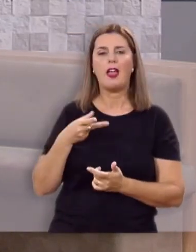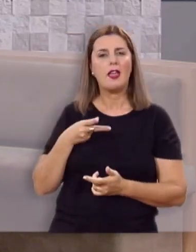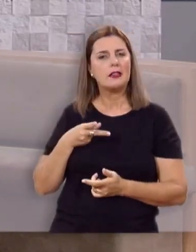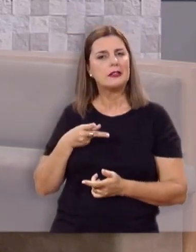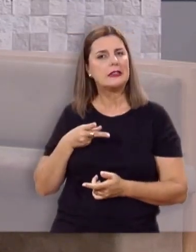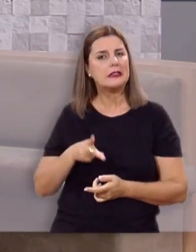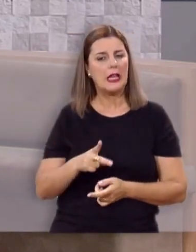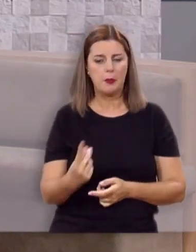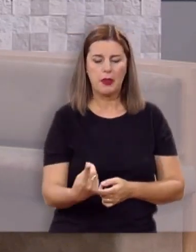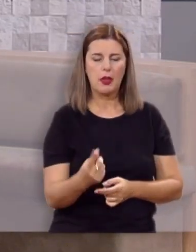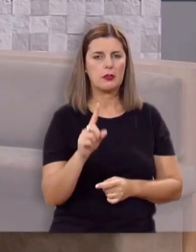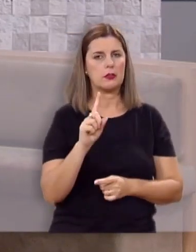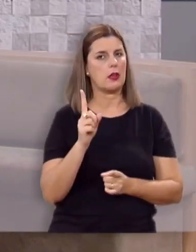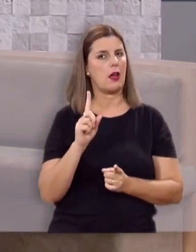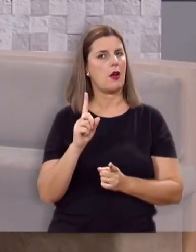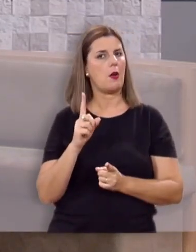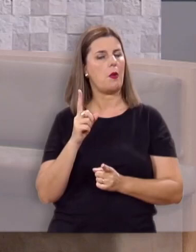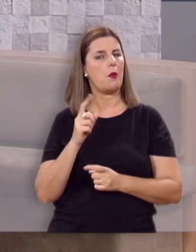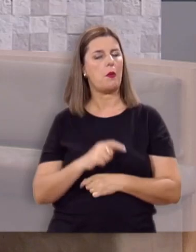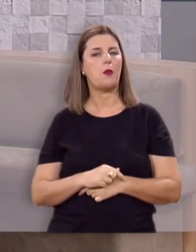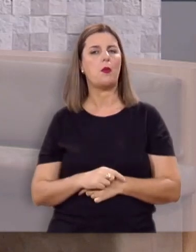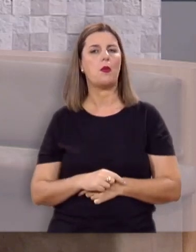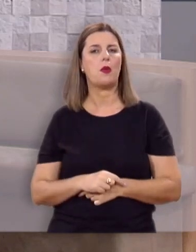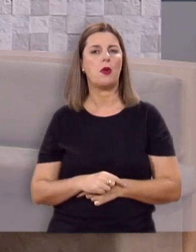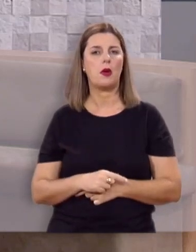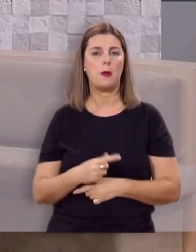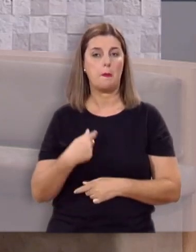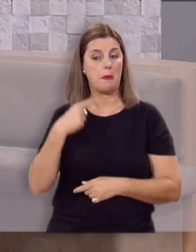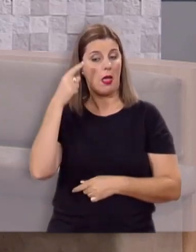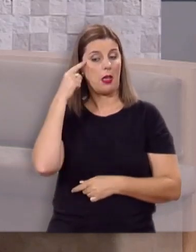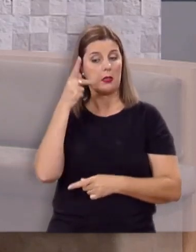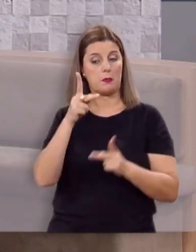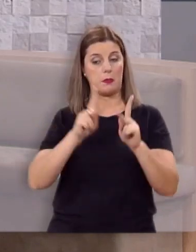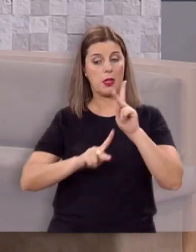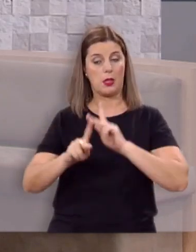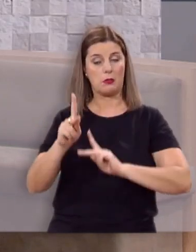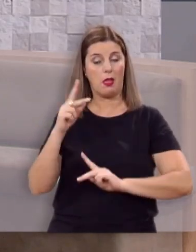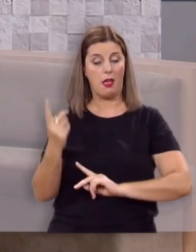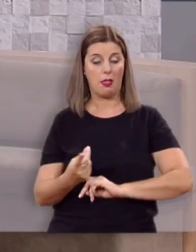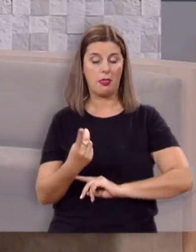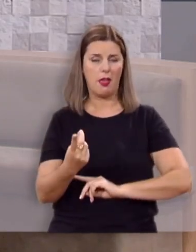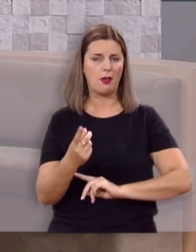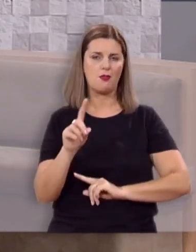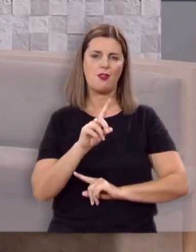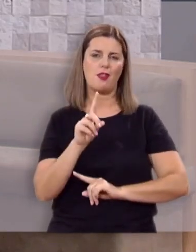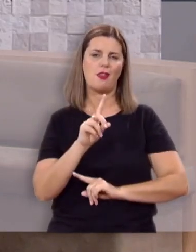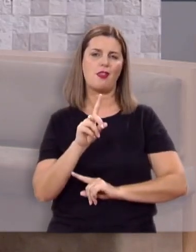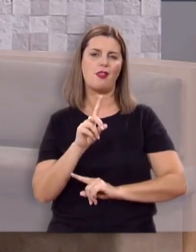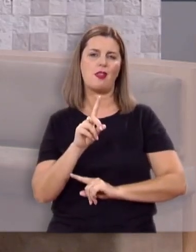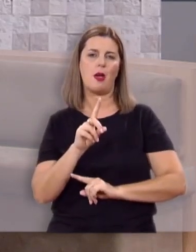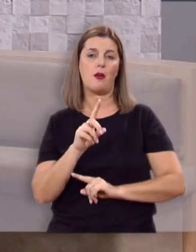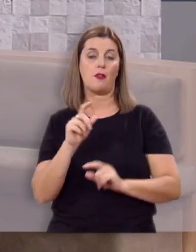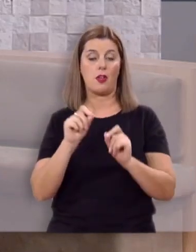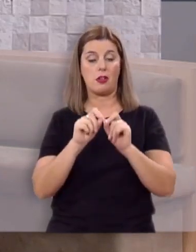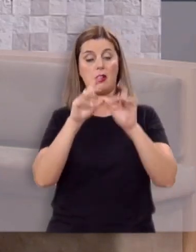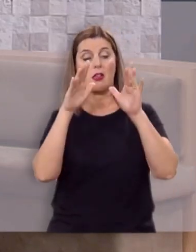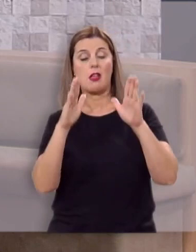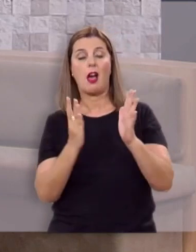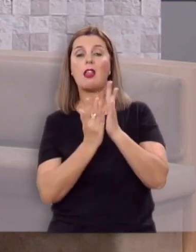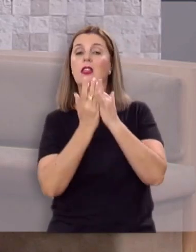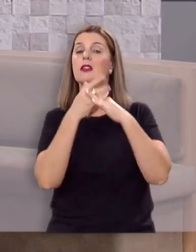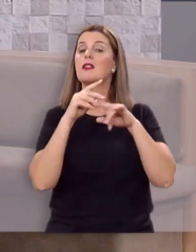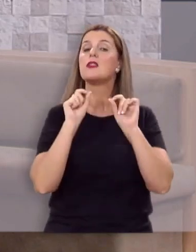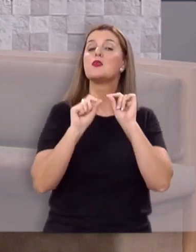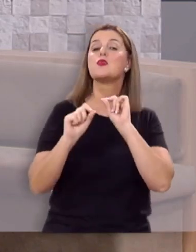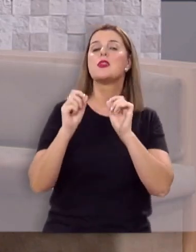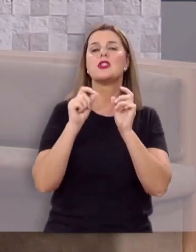existe desde sempre. A matéria não é eterna, como pensavam os gregos. A matéria foi criada, e criada